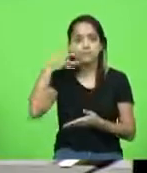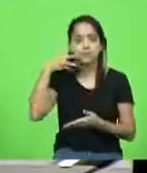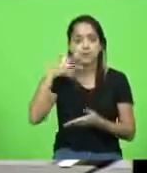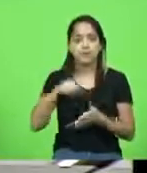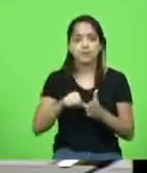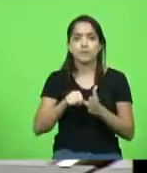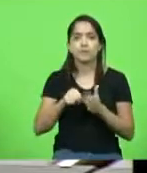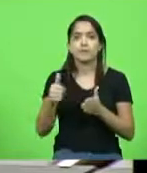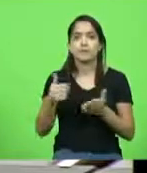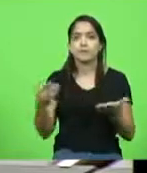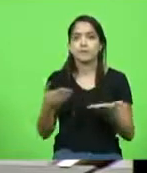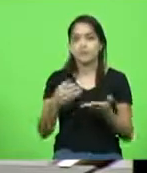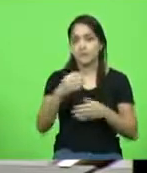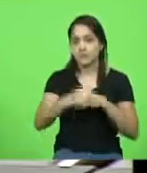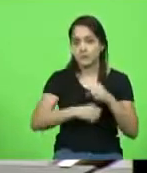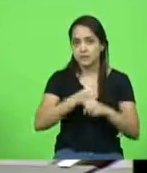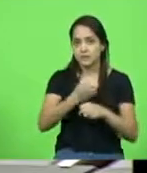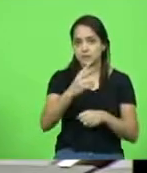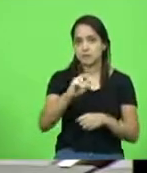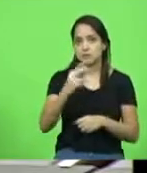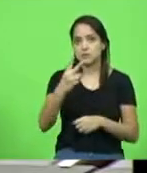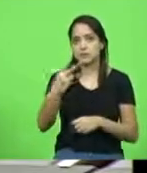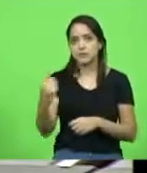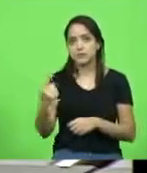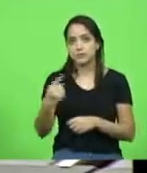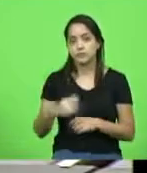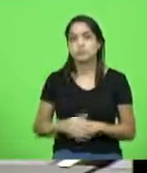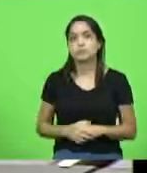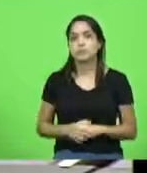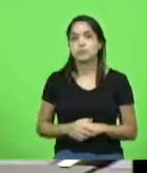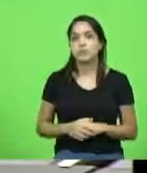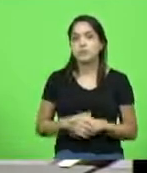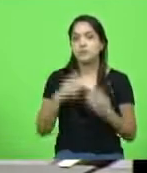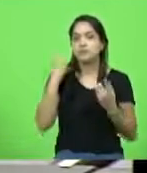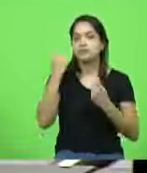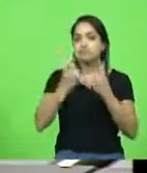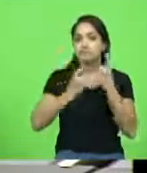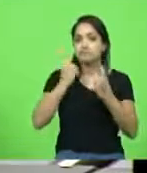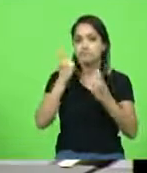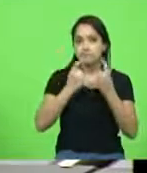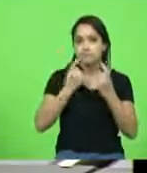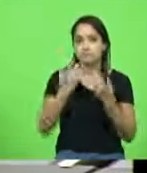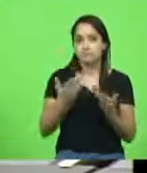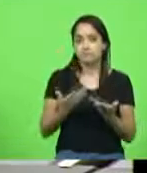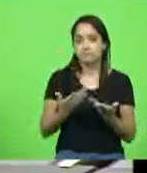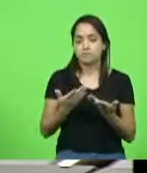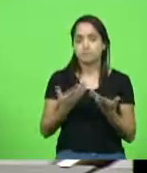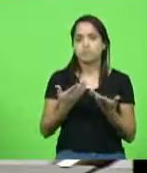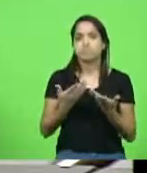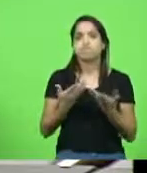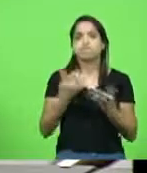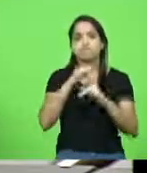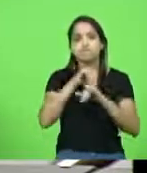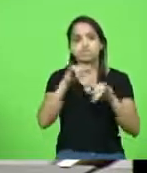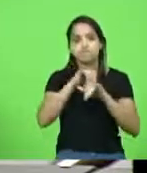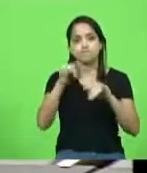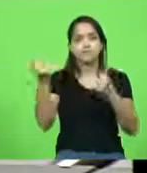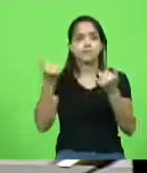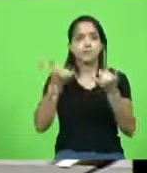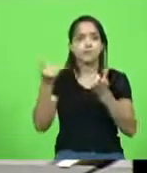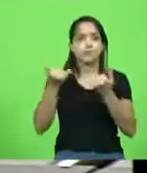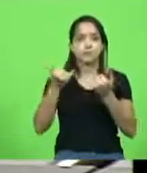primeira vez em 2021 é muito preocupado com essas notícias com relação